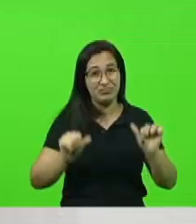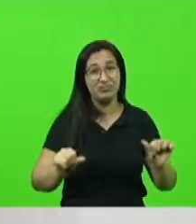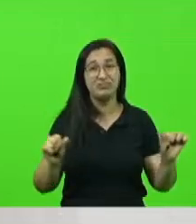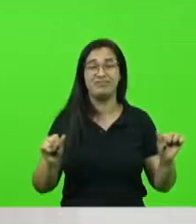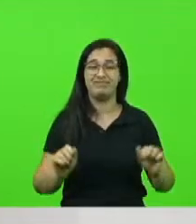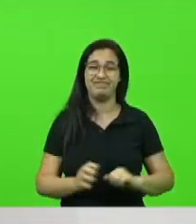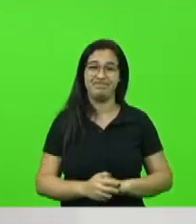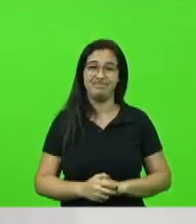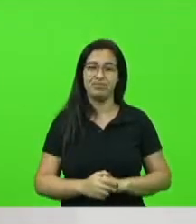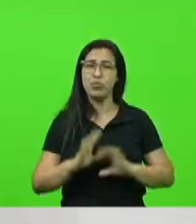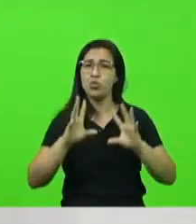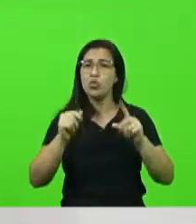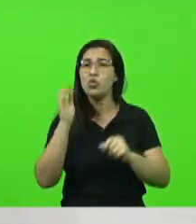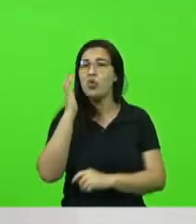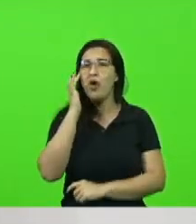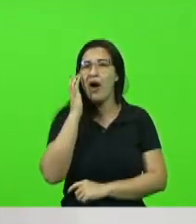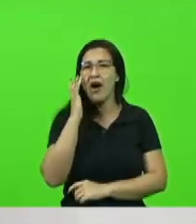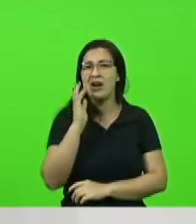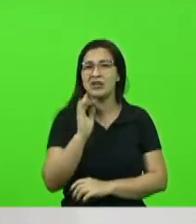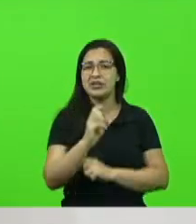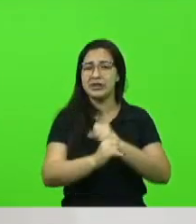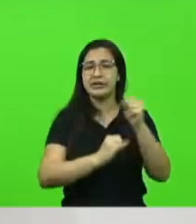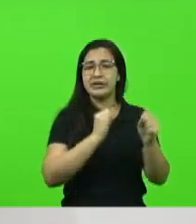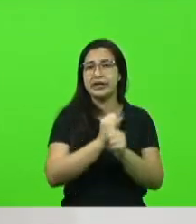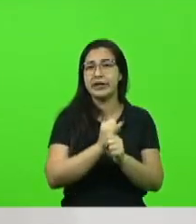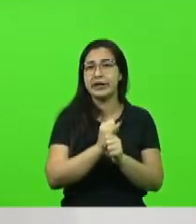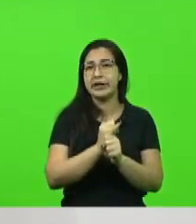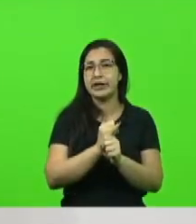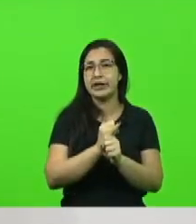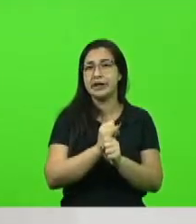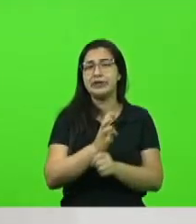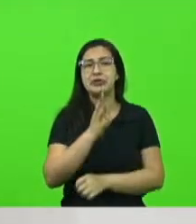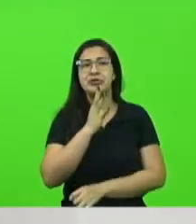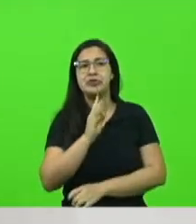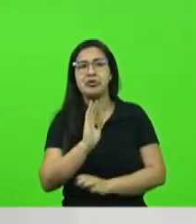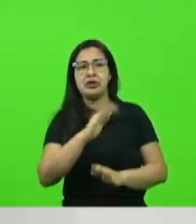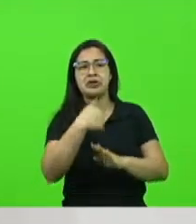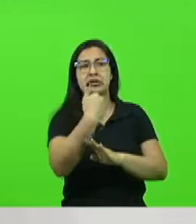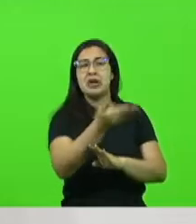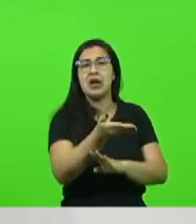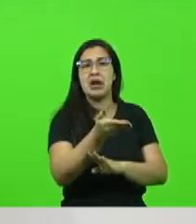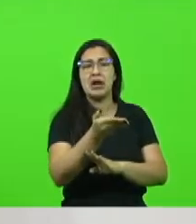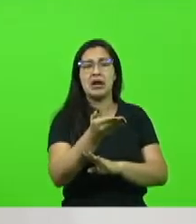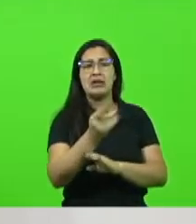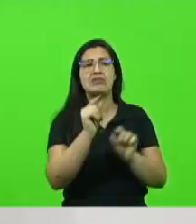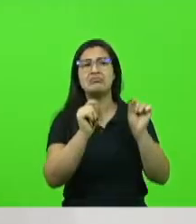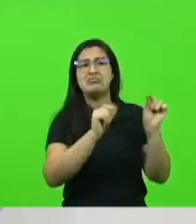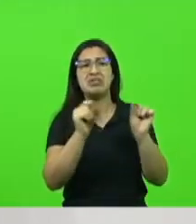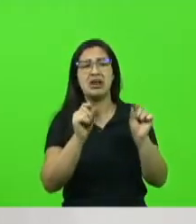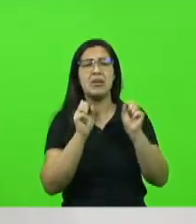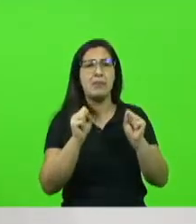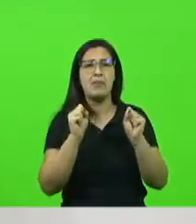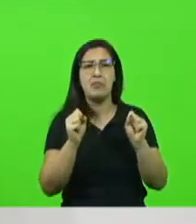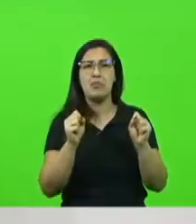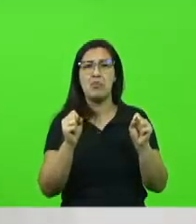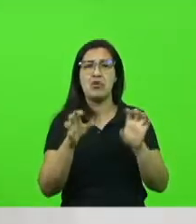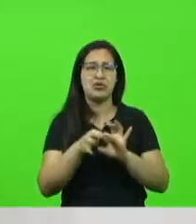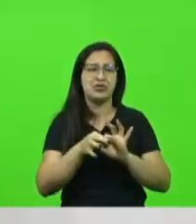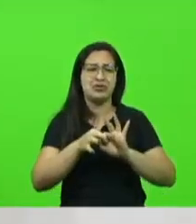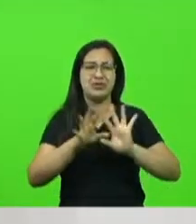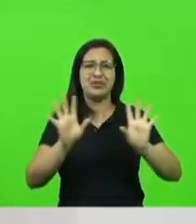que a internet é um anonimato, que ali faz o que quer, diz o que quer, ninguém vai